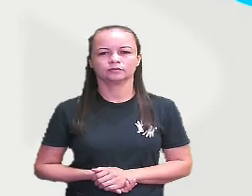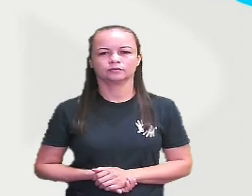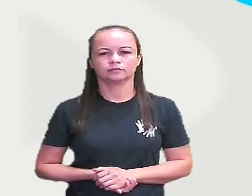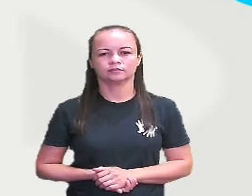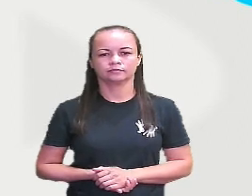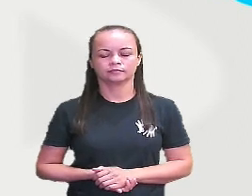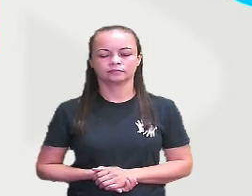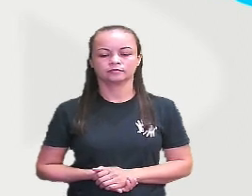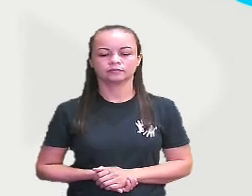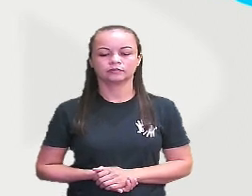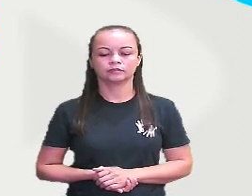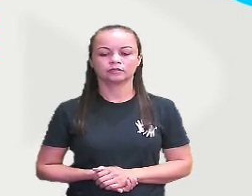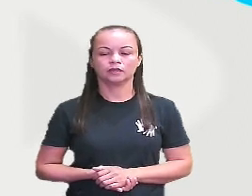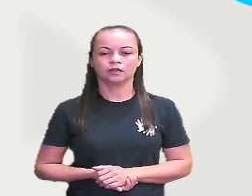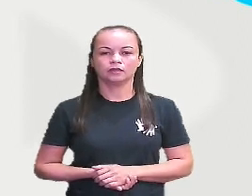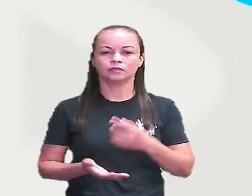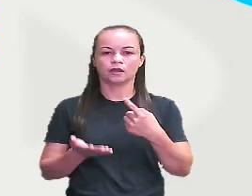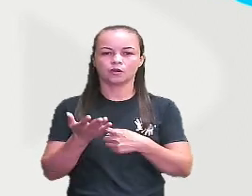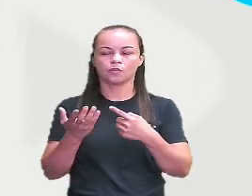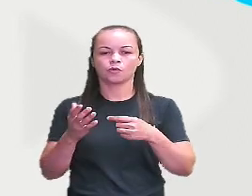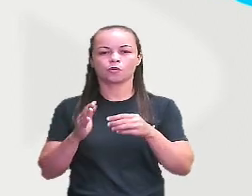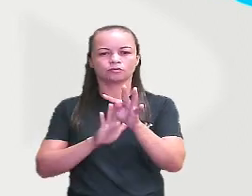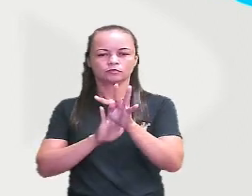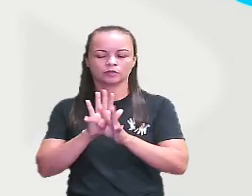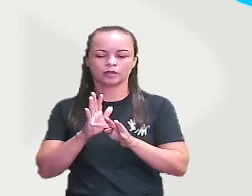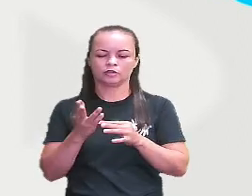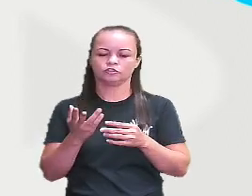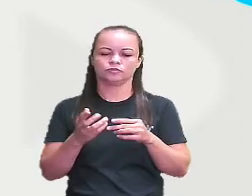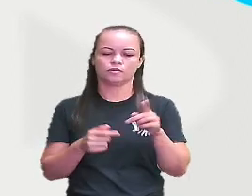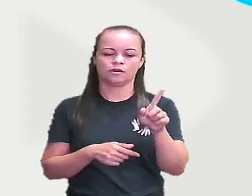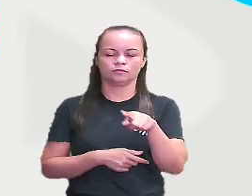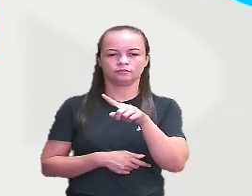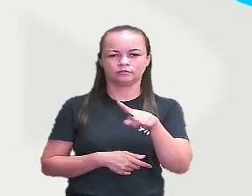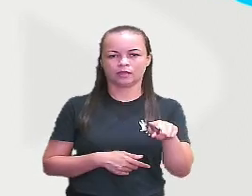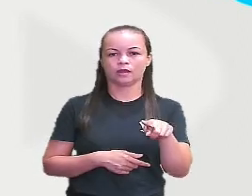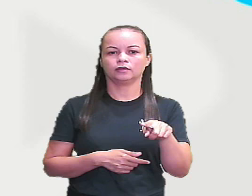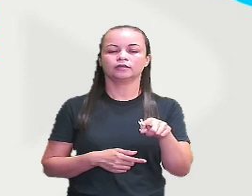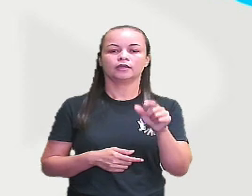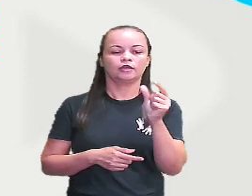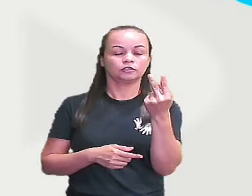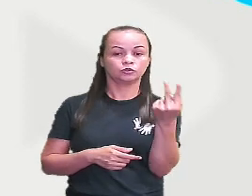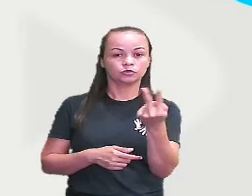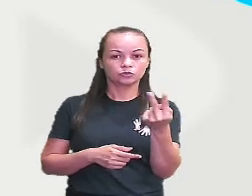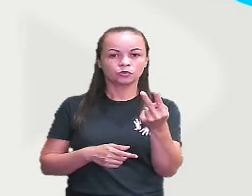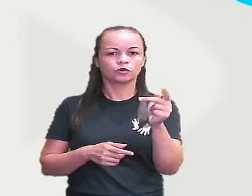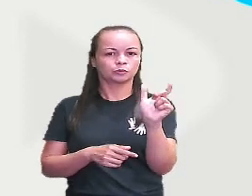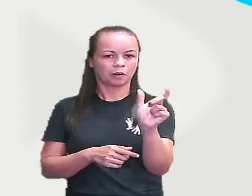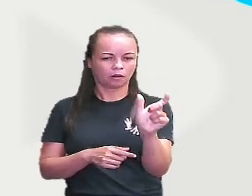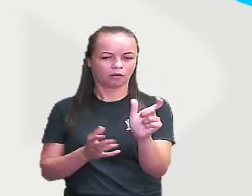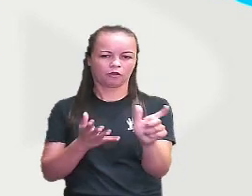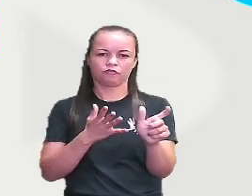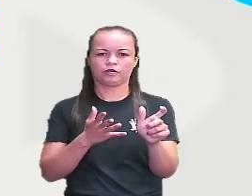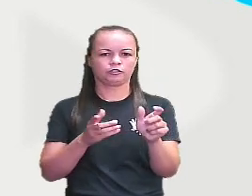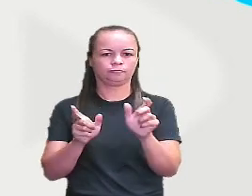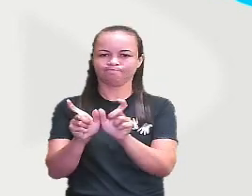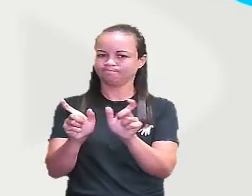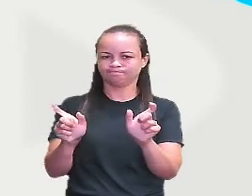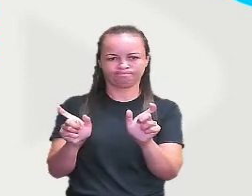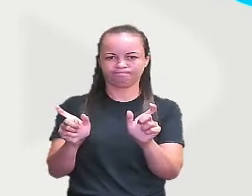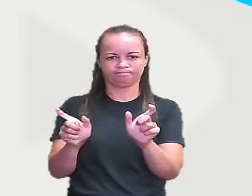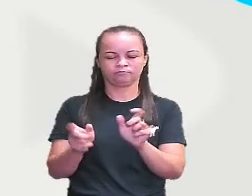De acordo com o texto, assinale a alternativa em que as duas palavras não são sinônimas.